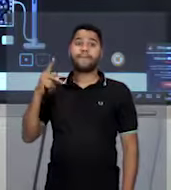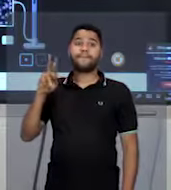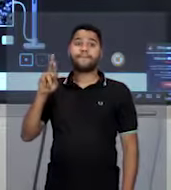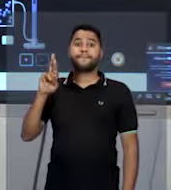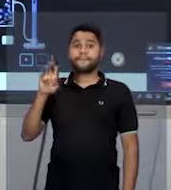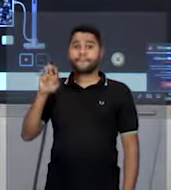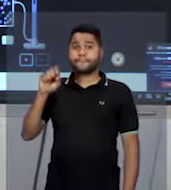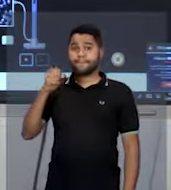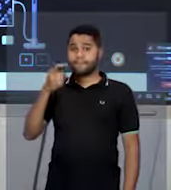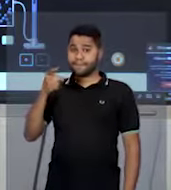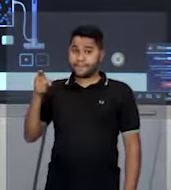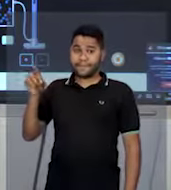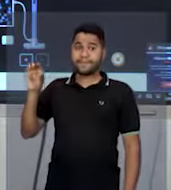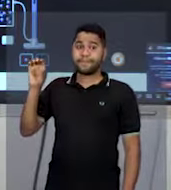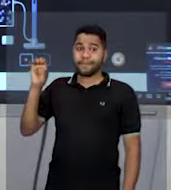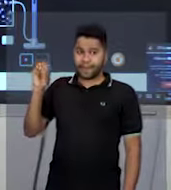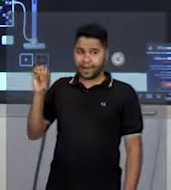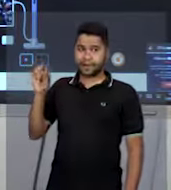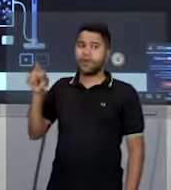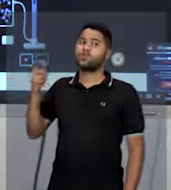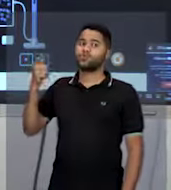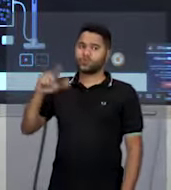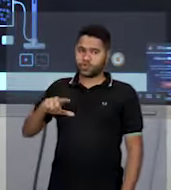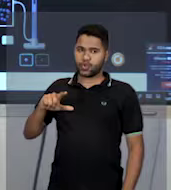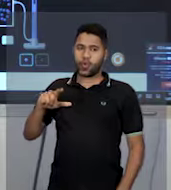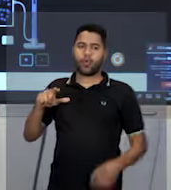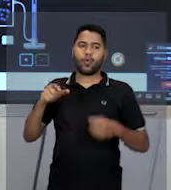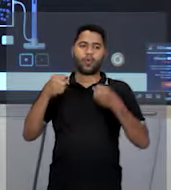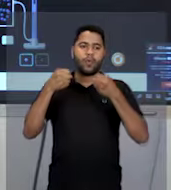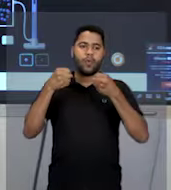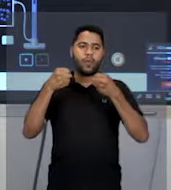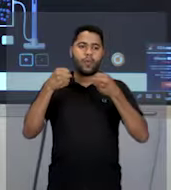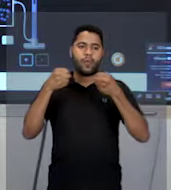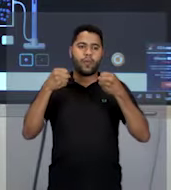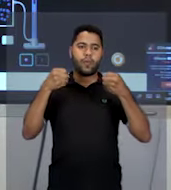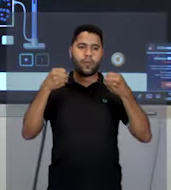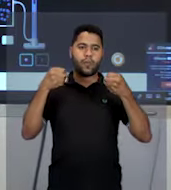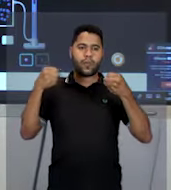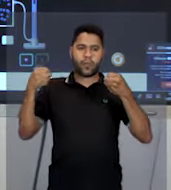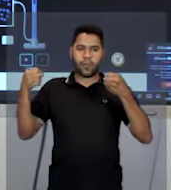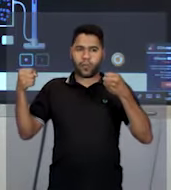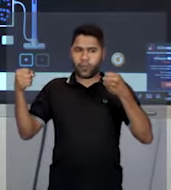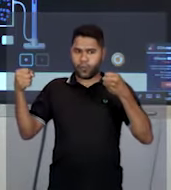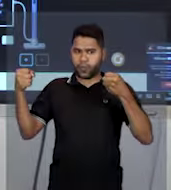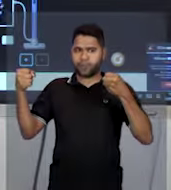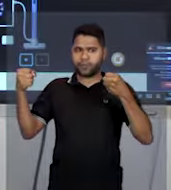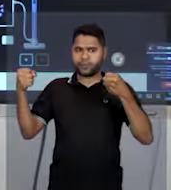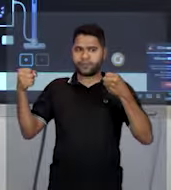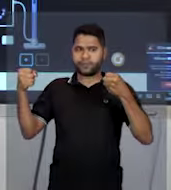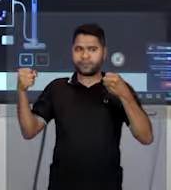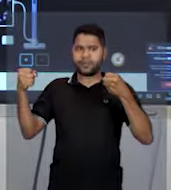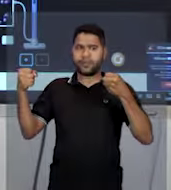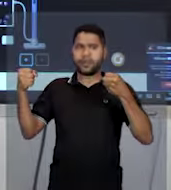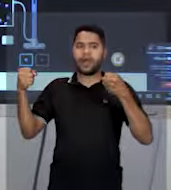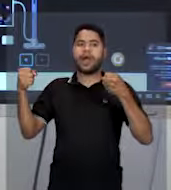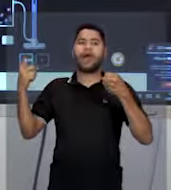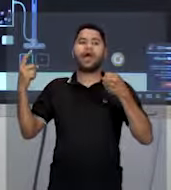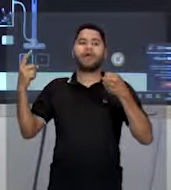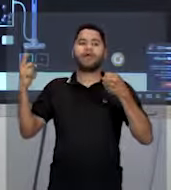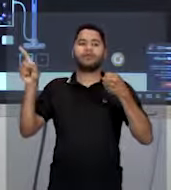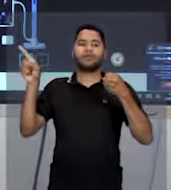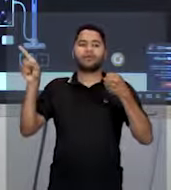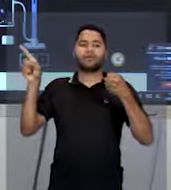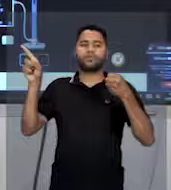é olha só, vamos repetir. Se eu aumento o volume, a minha pressão